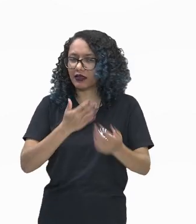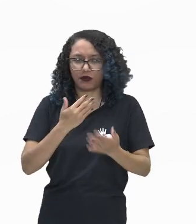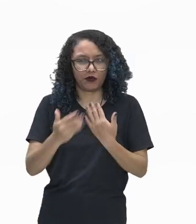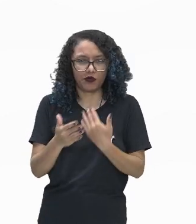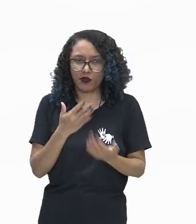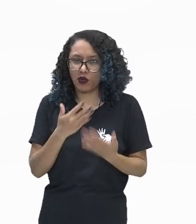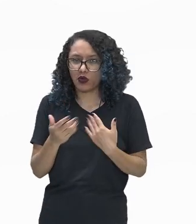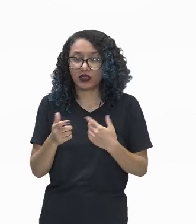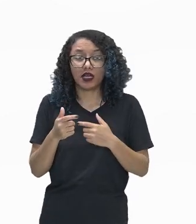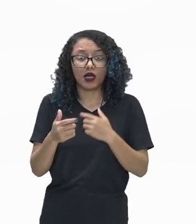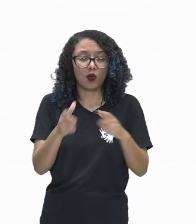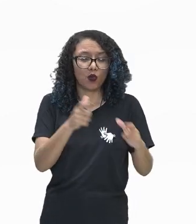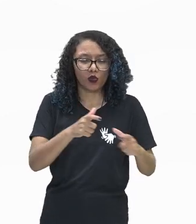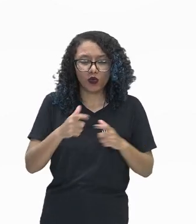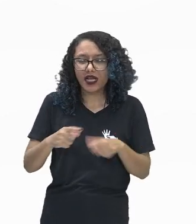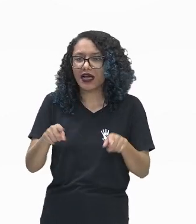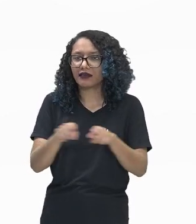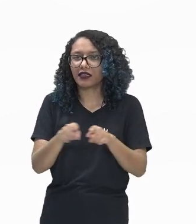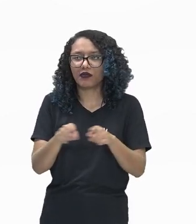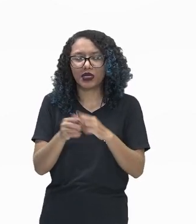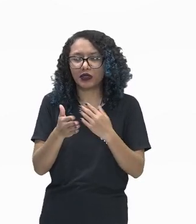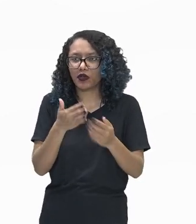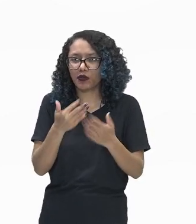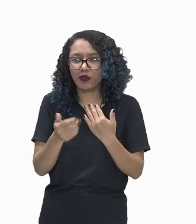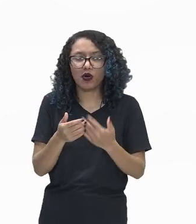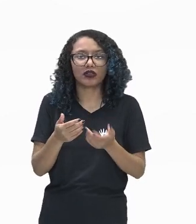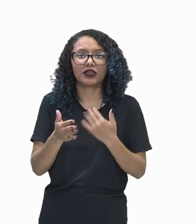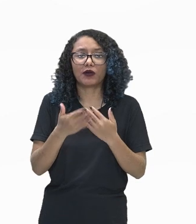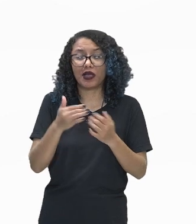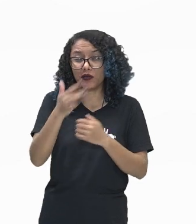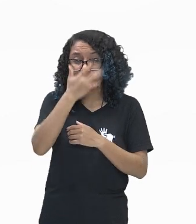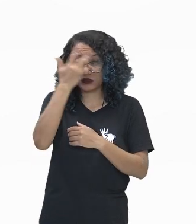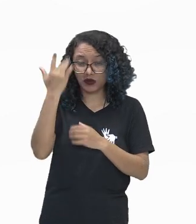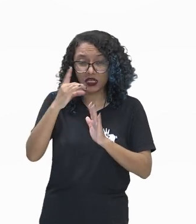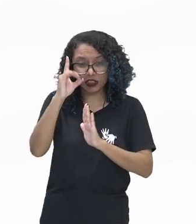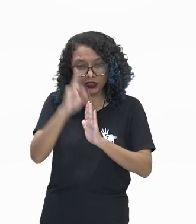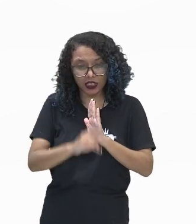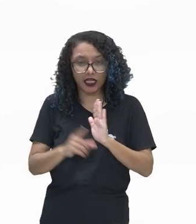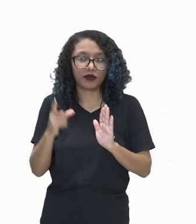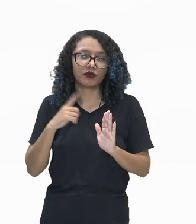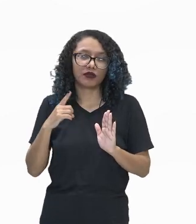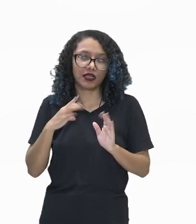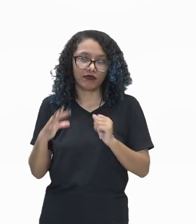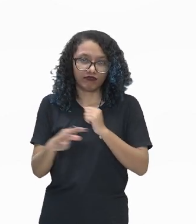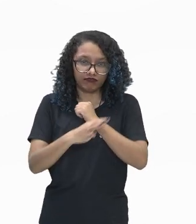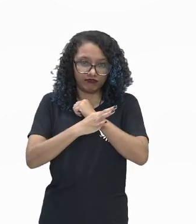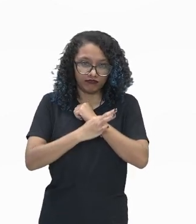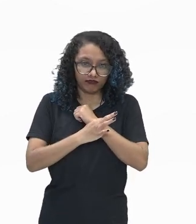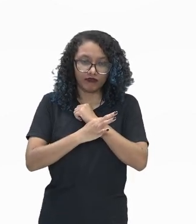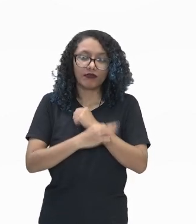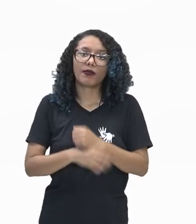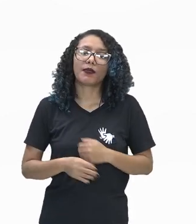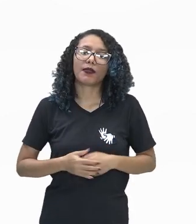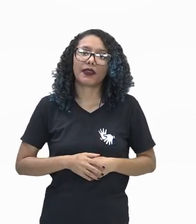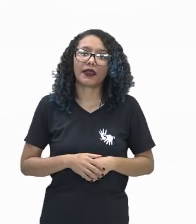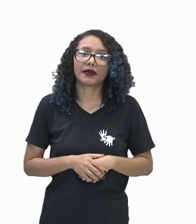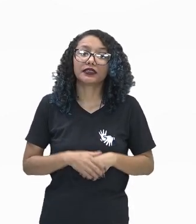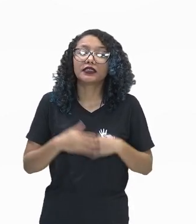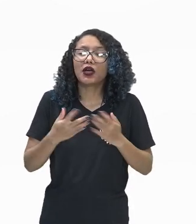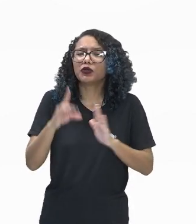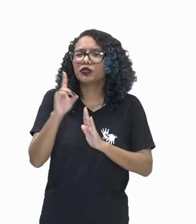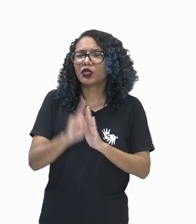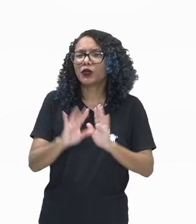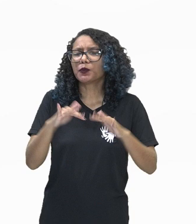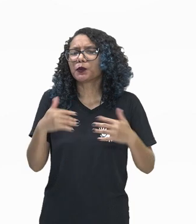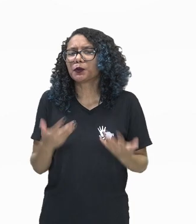estiver, todo ser humano, ele tem direitos. Depois, que direitos são esses?